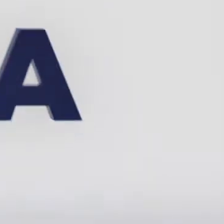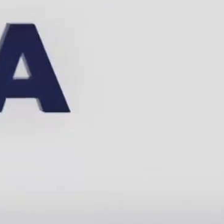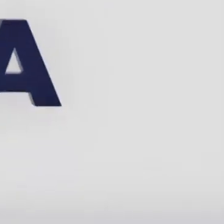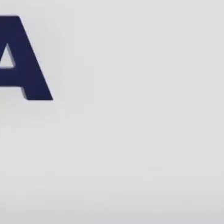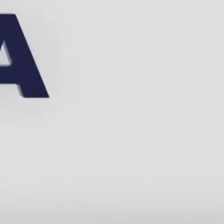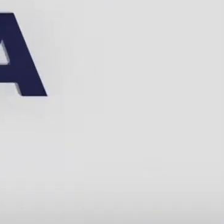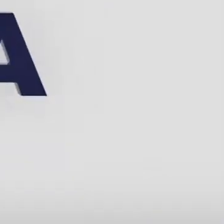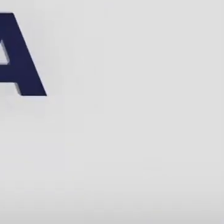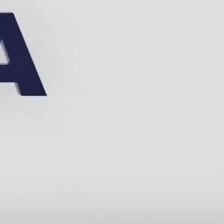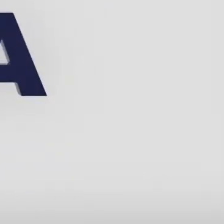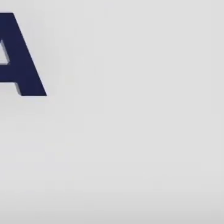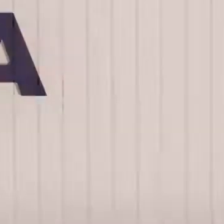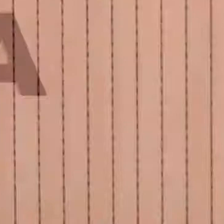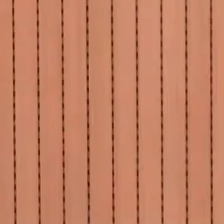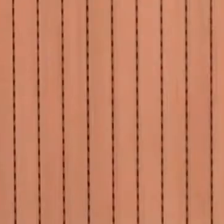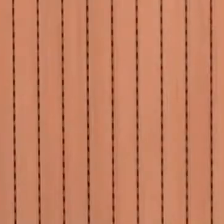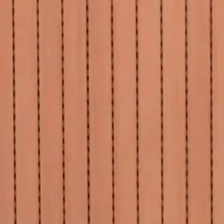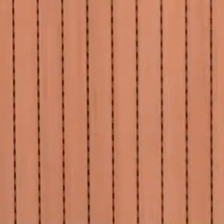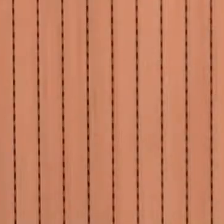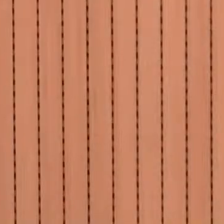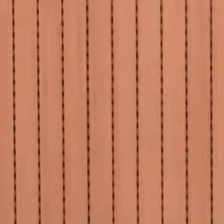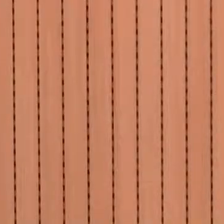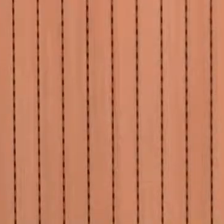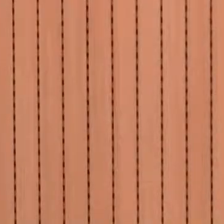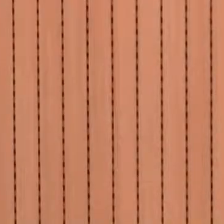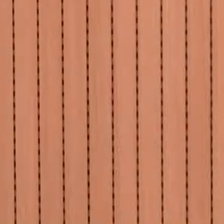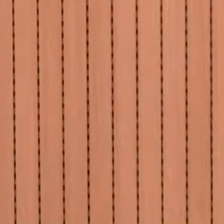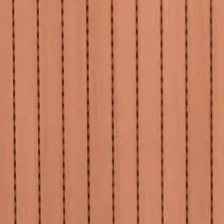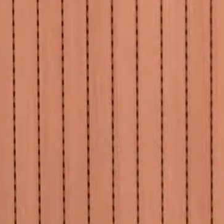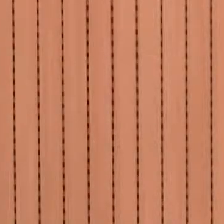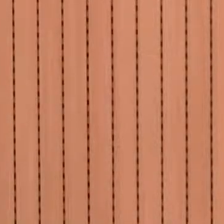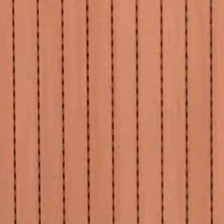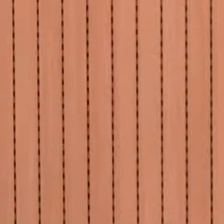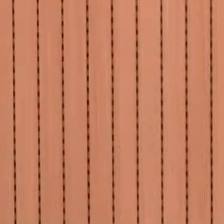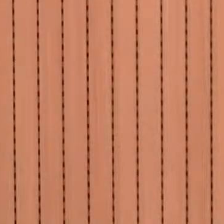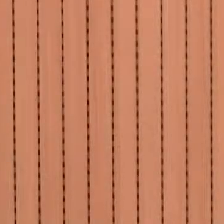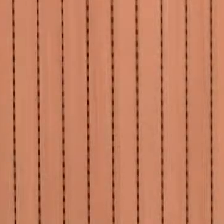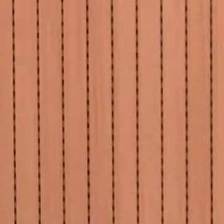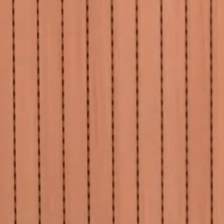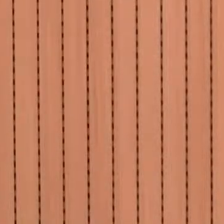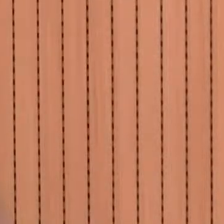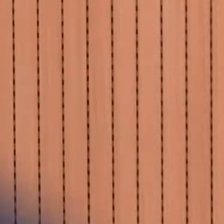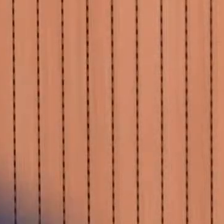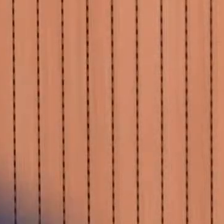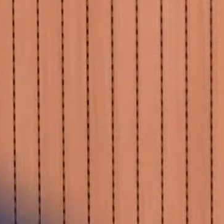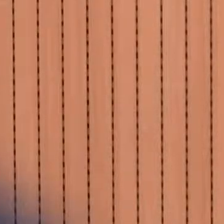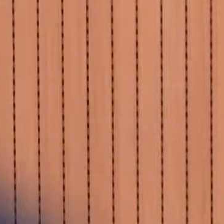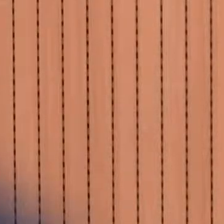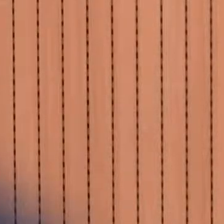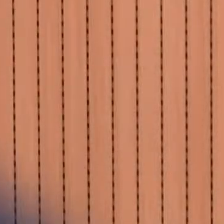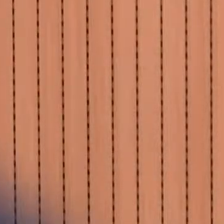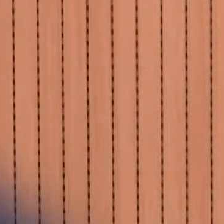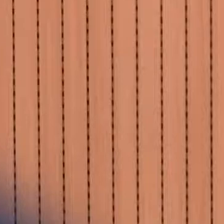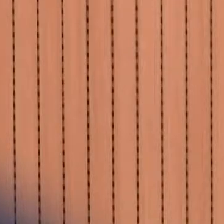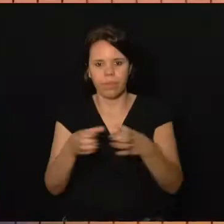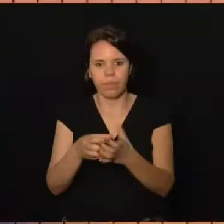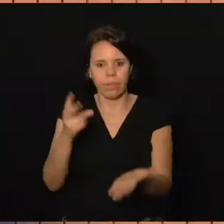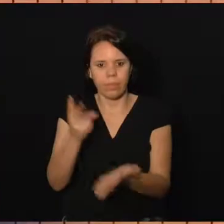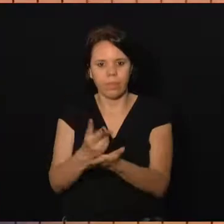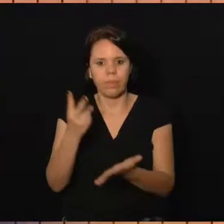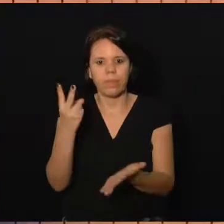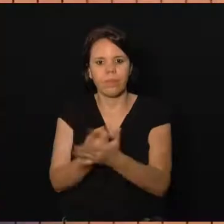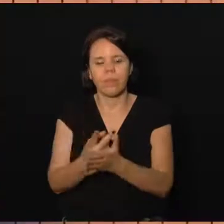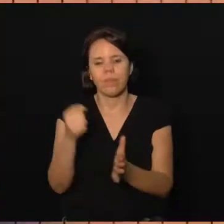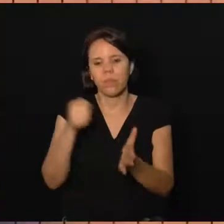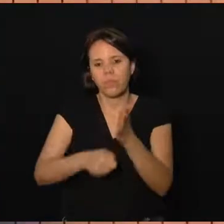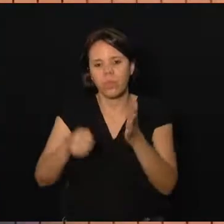TV Câmara, Campinas. Olá, boa tarde. Começa daqui a pouquinho a reunião da Comissão Permanente de Políticas